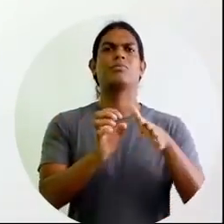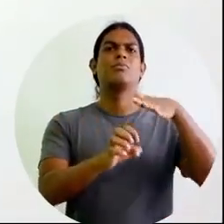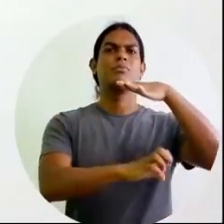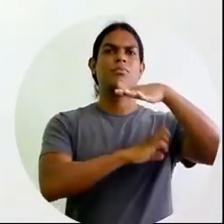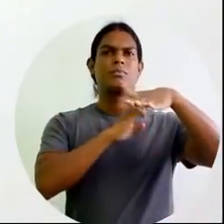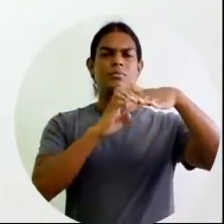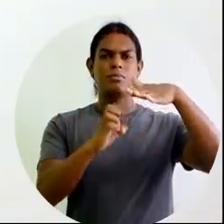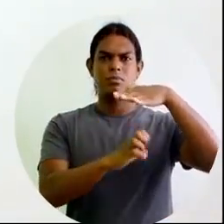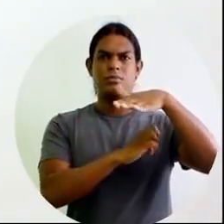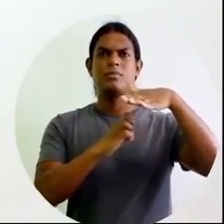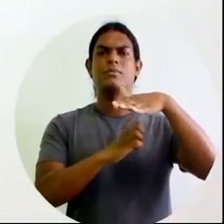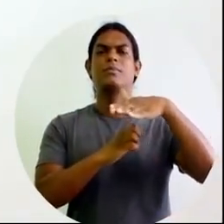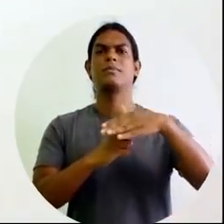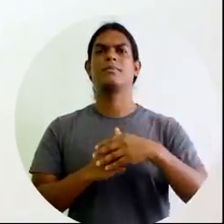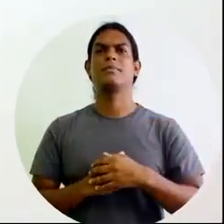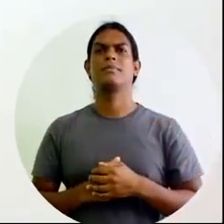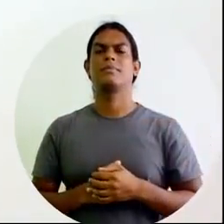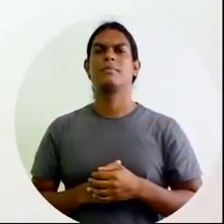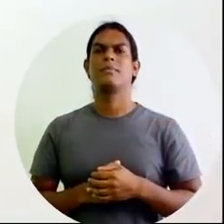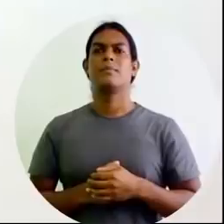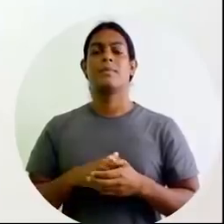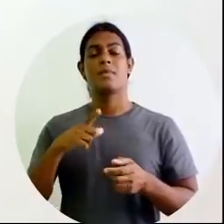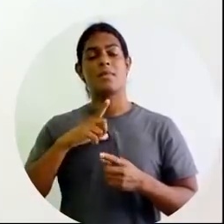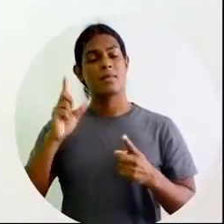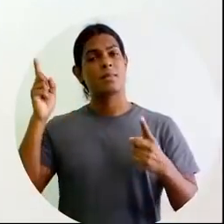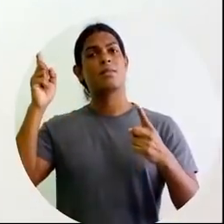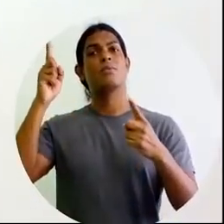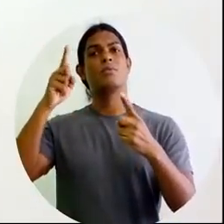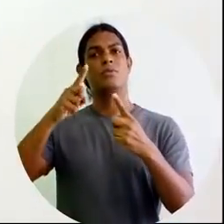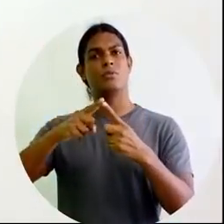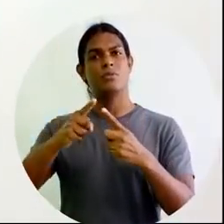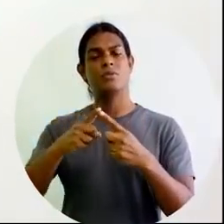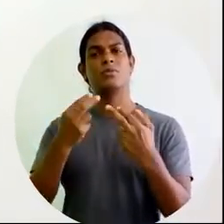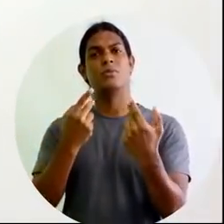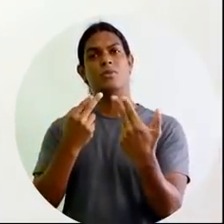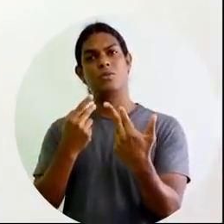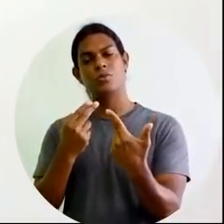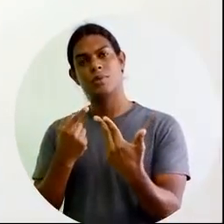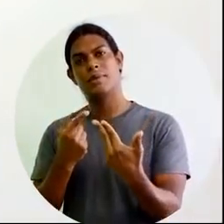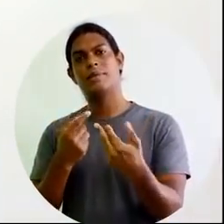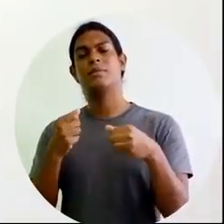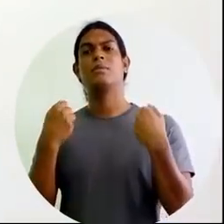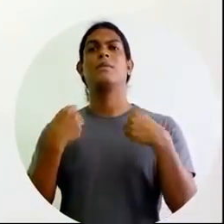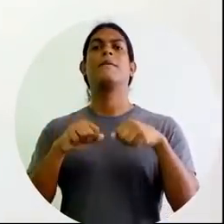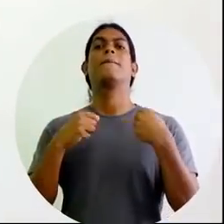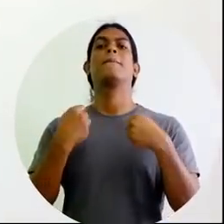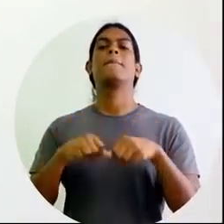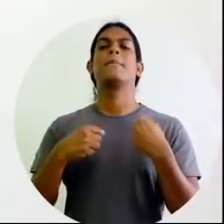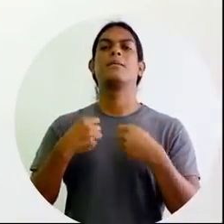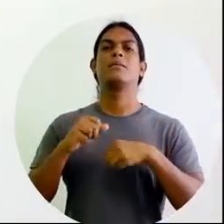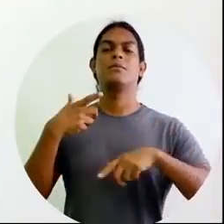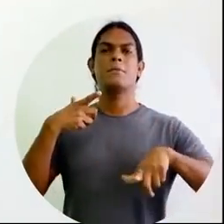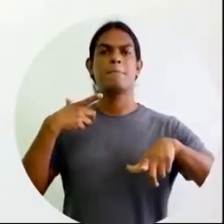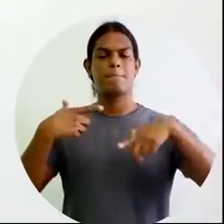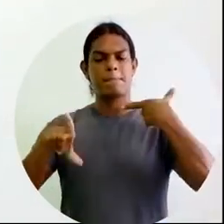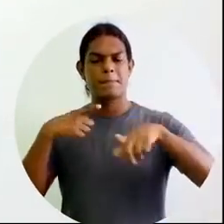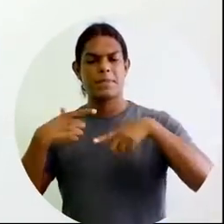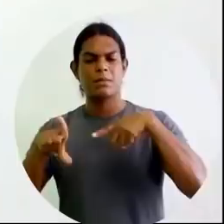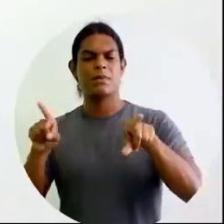pessoas. Grupos de pessoas que têm que ter objetivo em comum. Pessoas que precisam estar